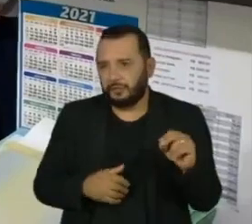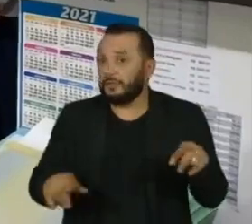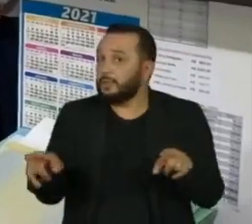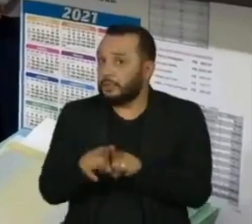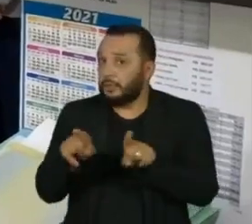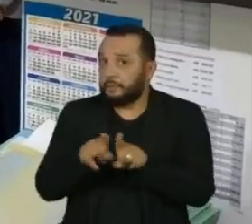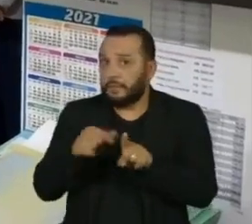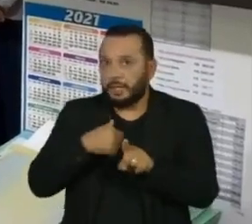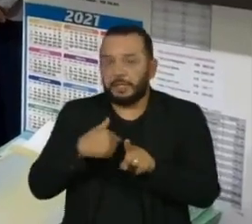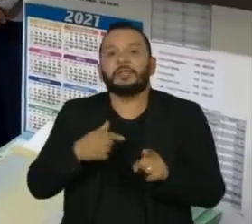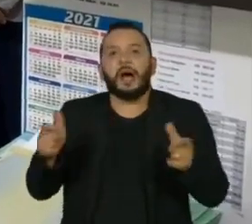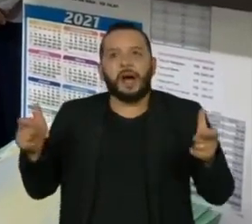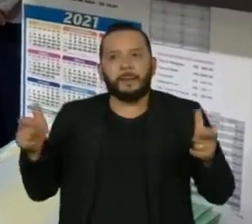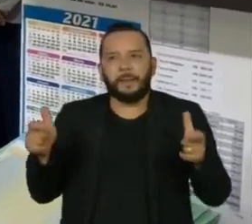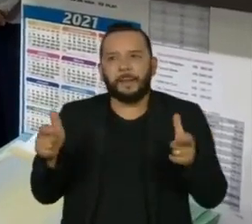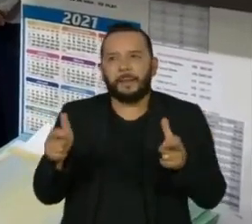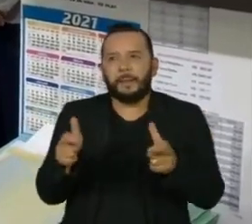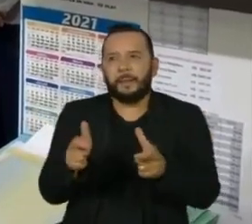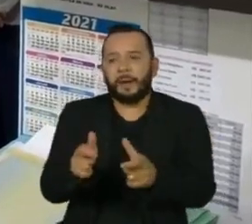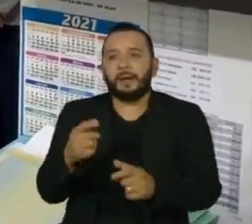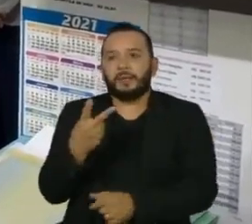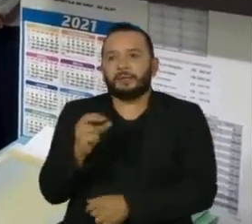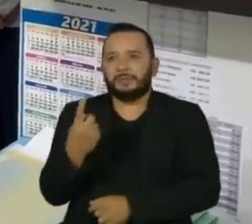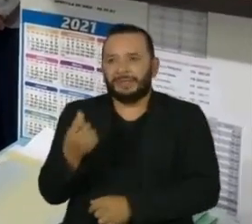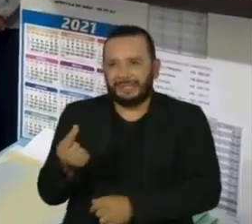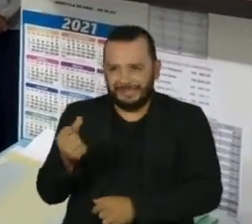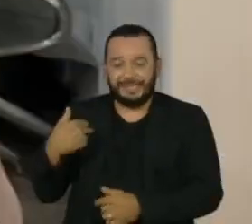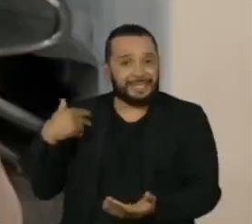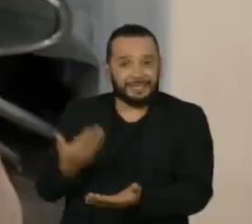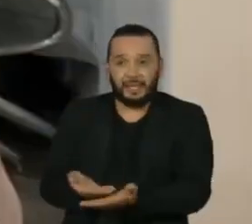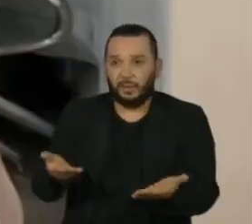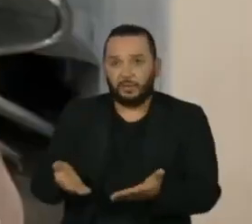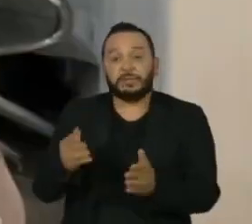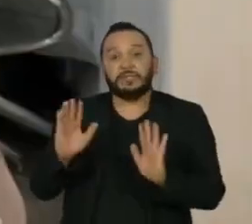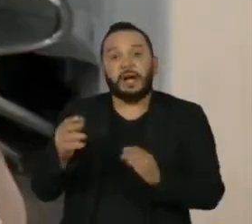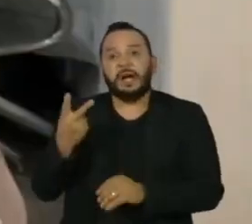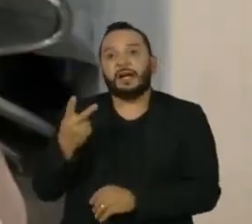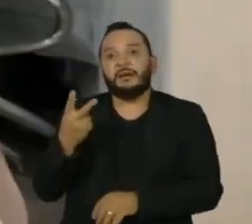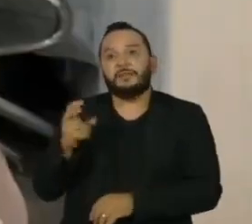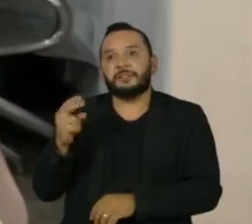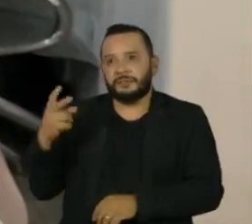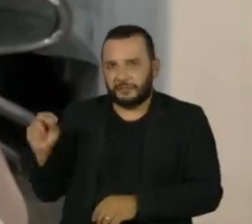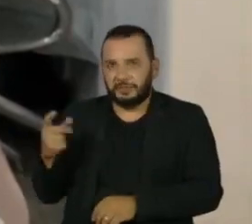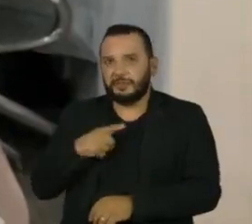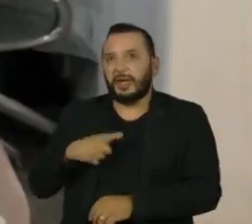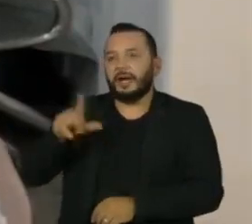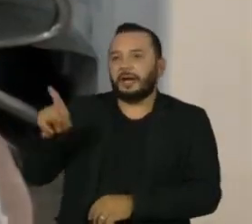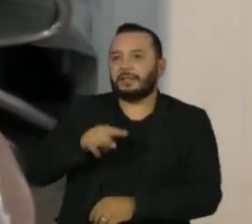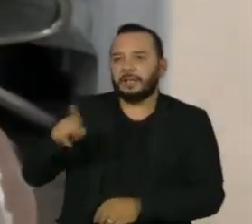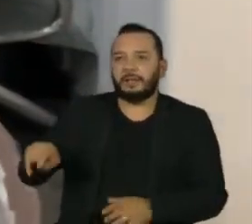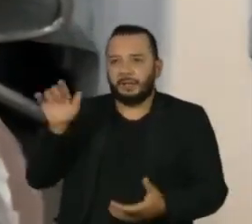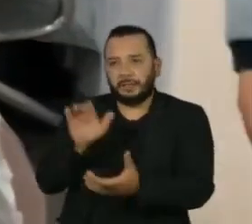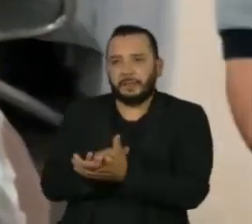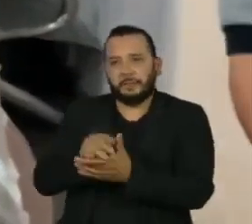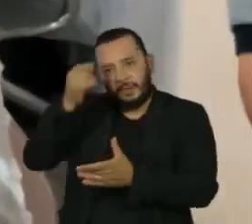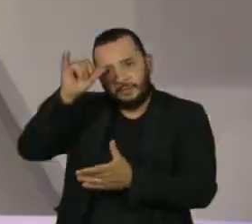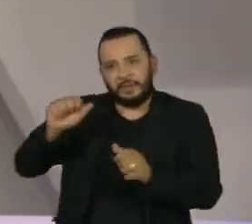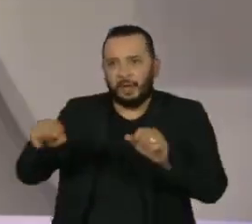registros em queda desde 2016 chegaram ao pico em 2020 pelo cancelamento de cerimônias para evitar aglomerações.